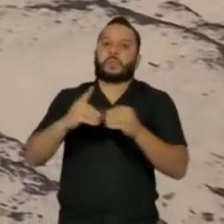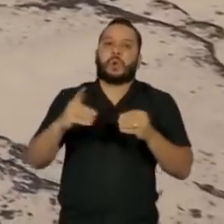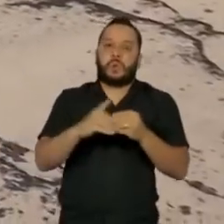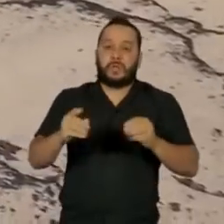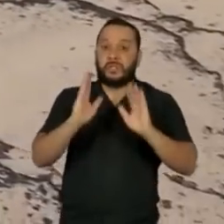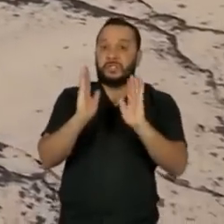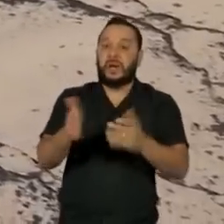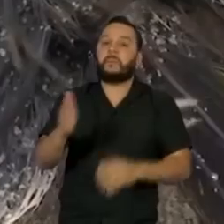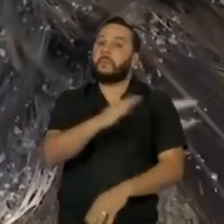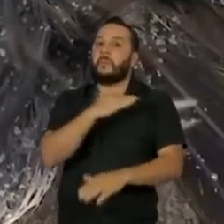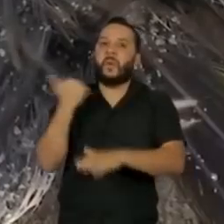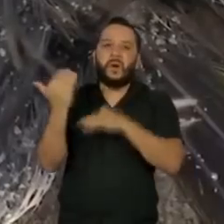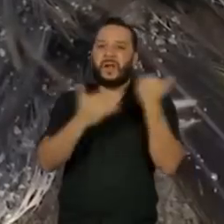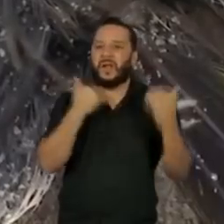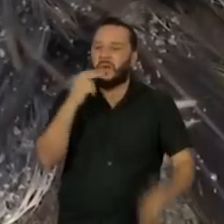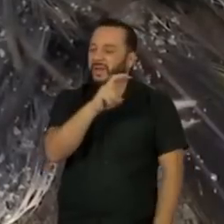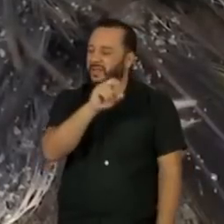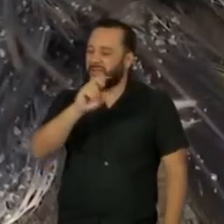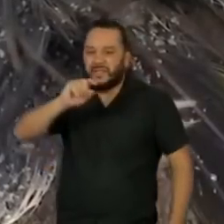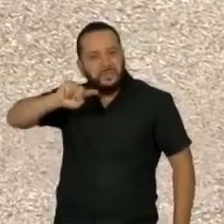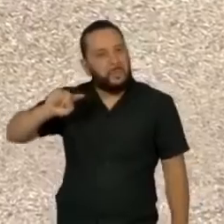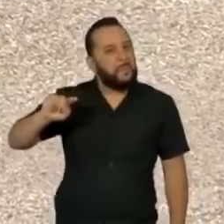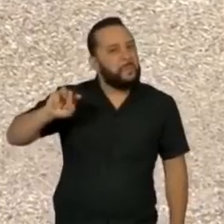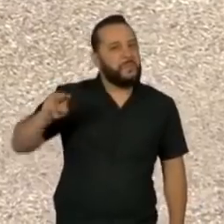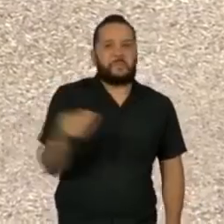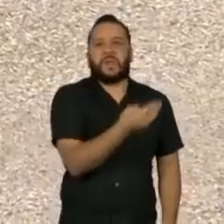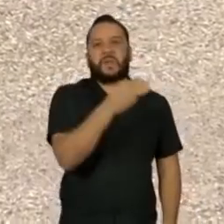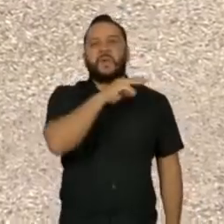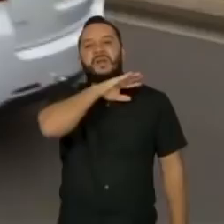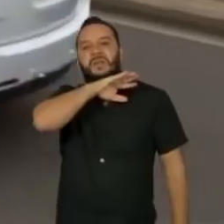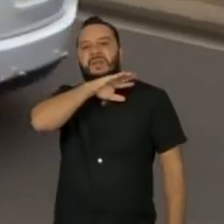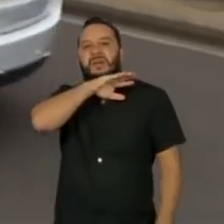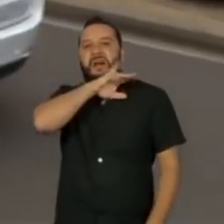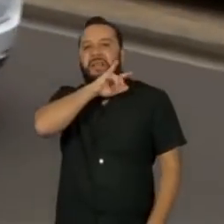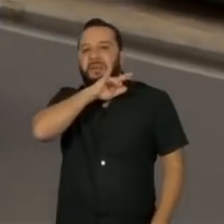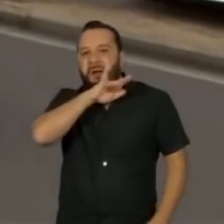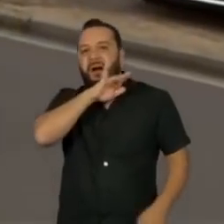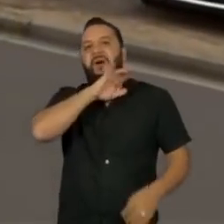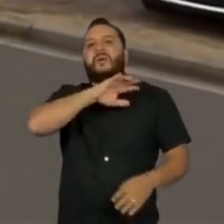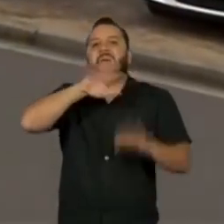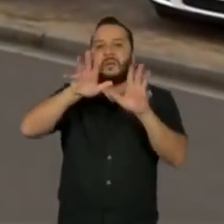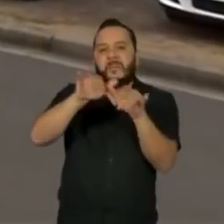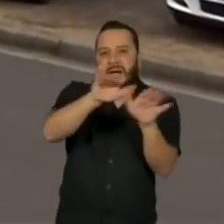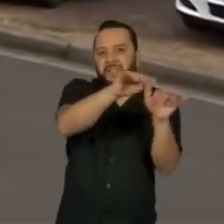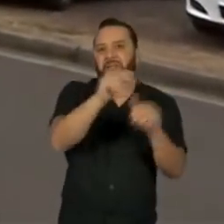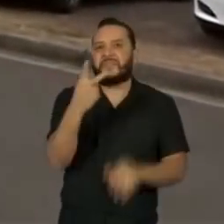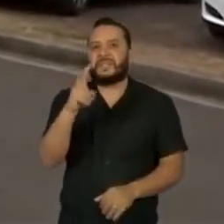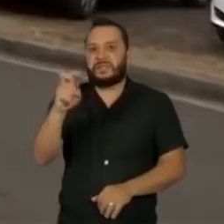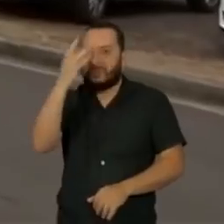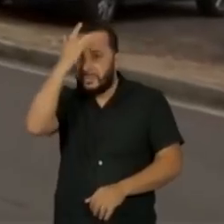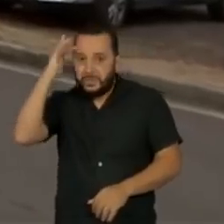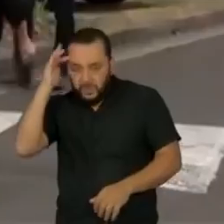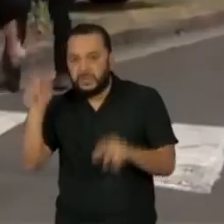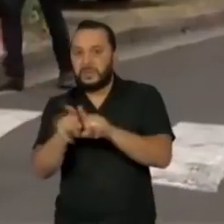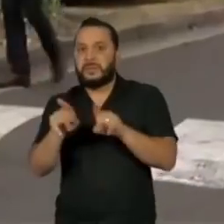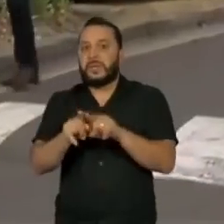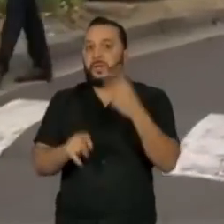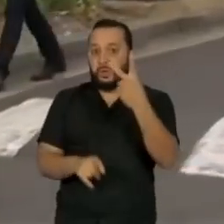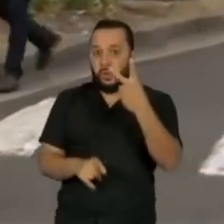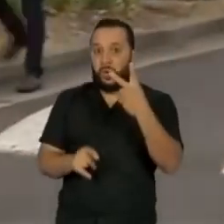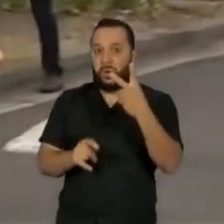morreram mais de 500 milhões de animais e 25 pessoas, entre elas dois bombeiros voluntários.